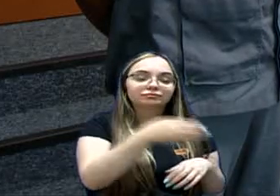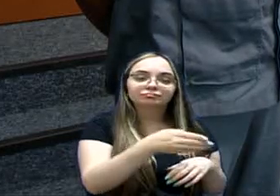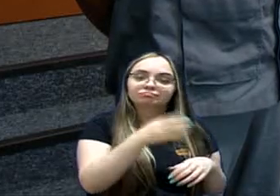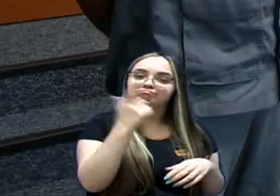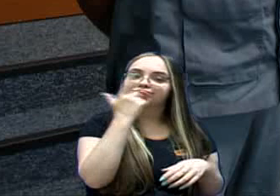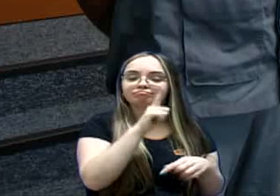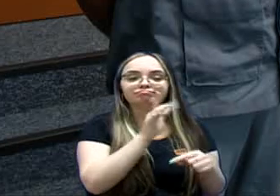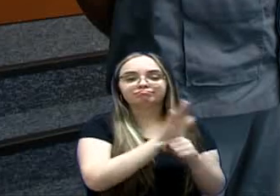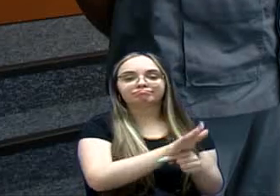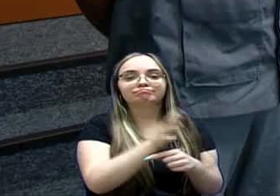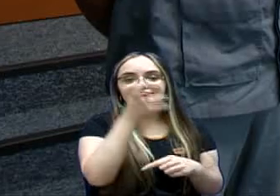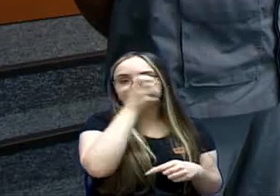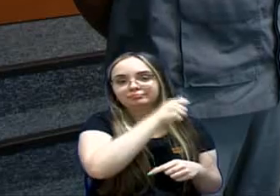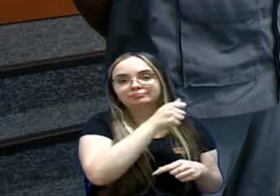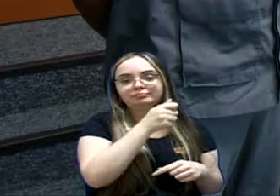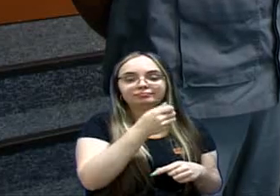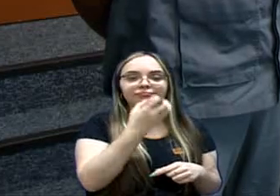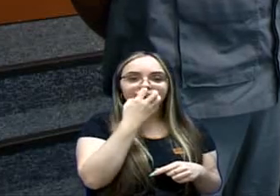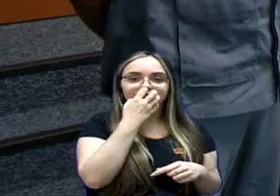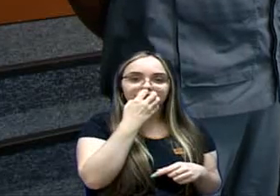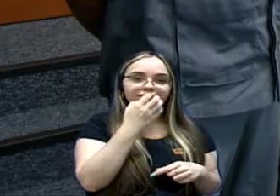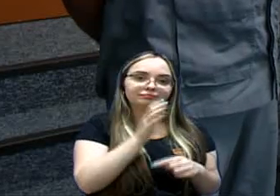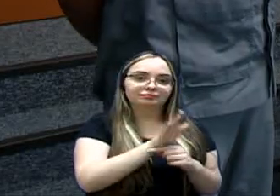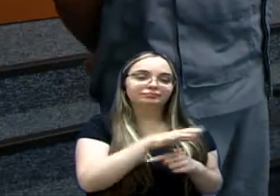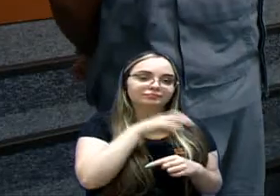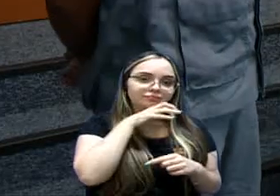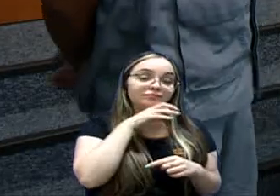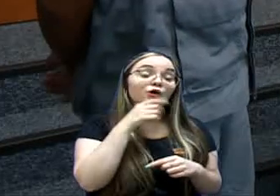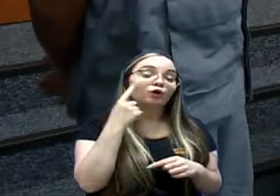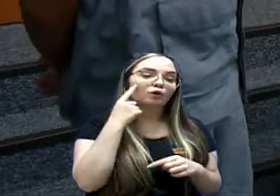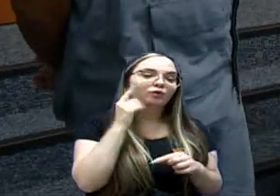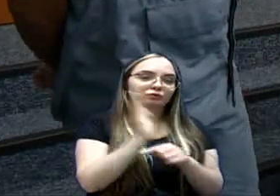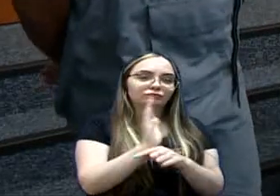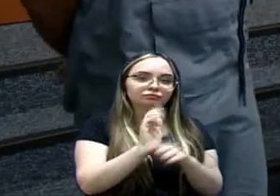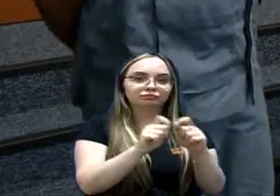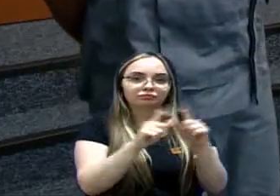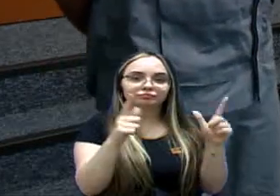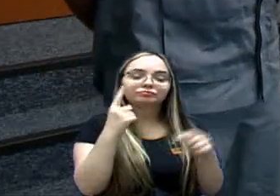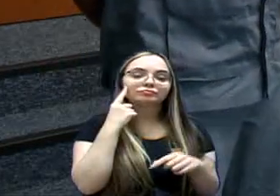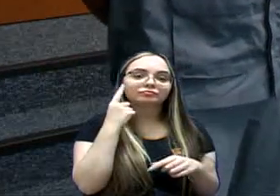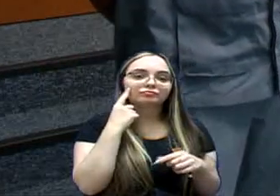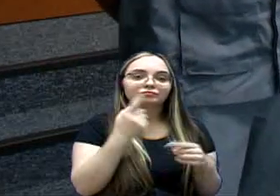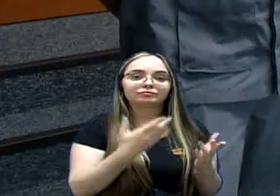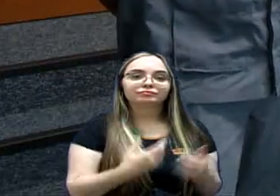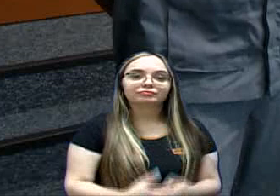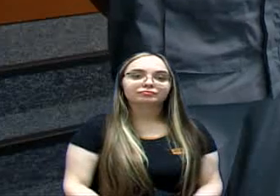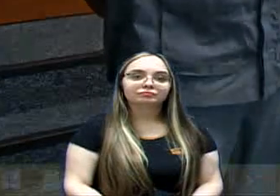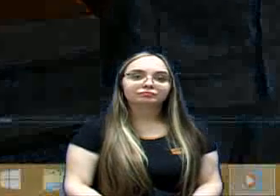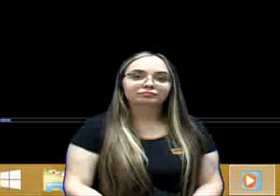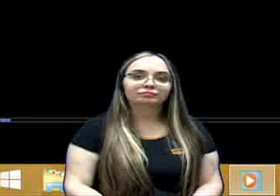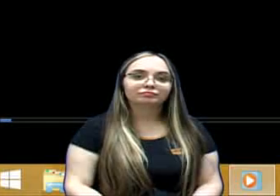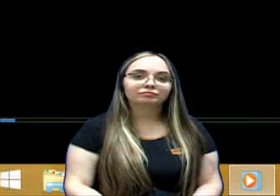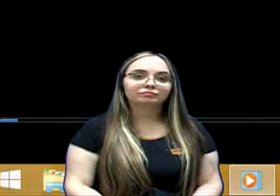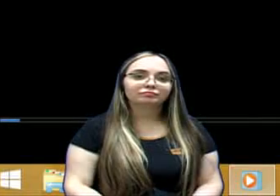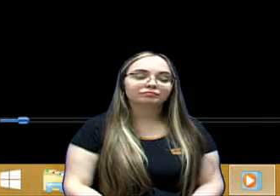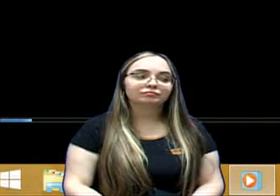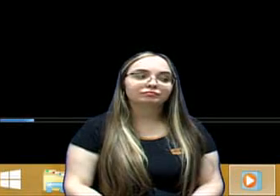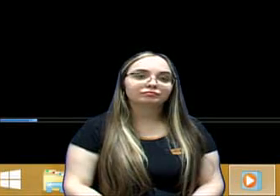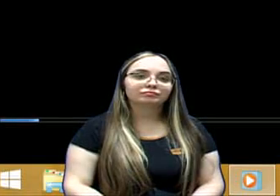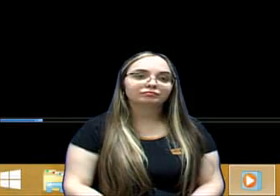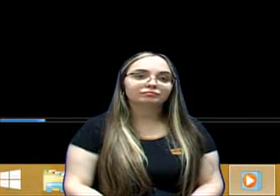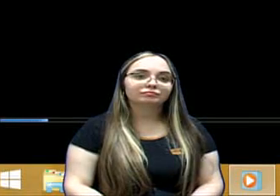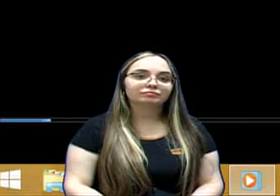resgataram o animal. Eu quero passar o vídeo rapidinho, só tem como chamar o vídeo aqui? Só para passar, mostrar o momento do